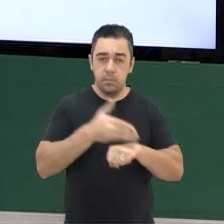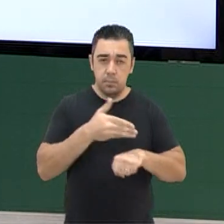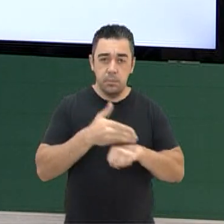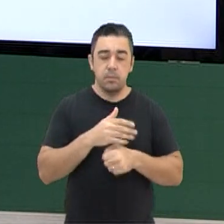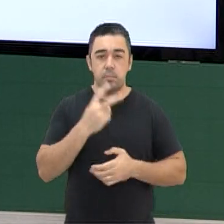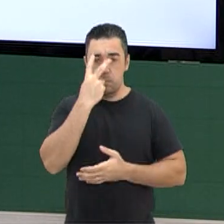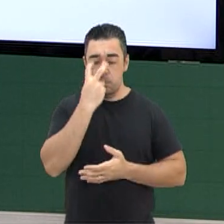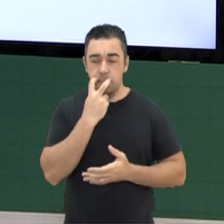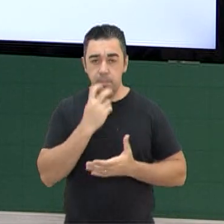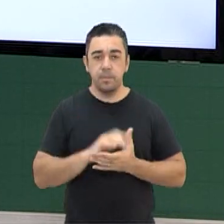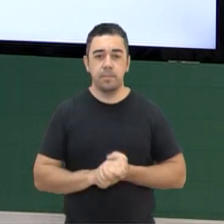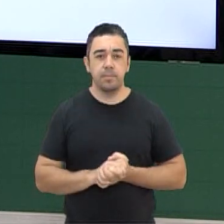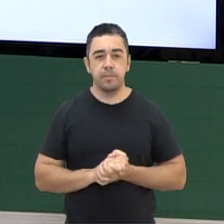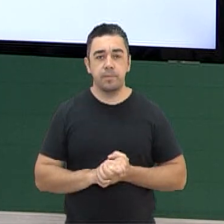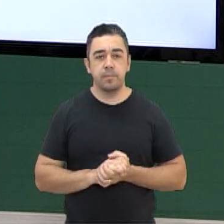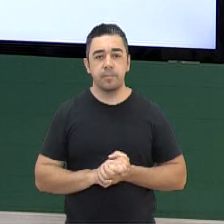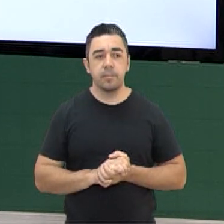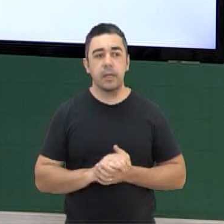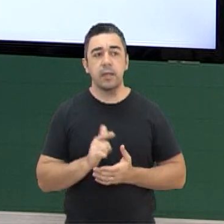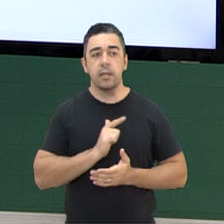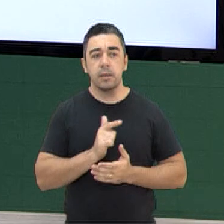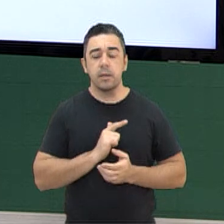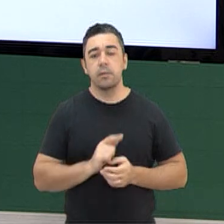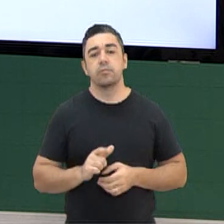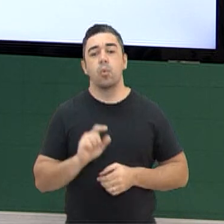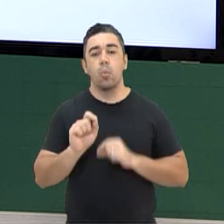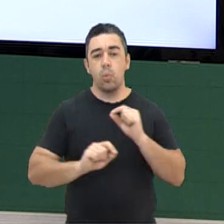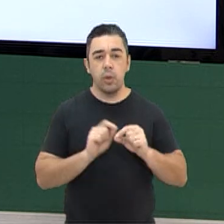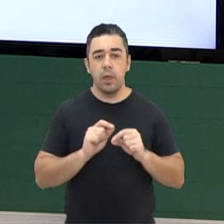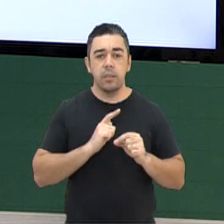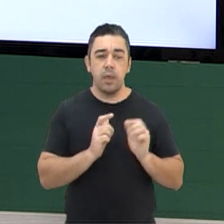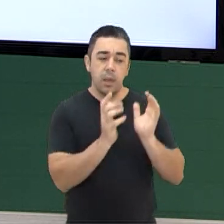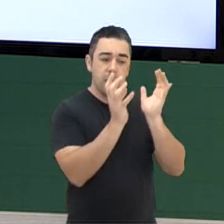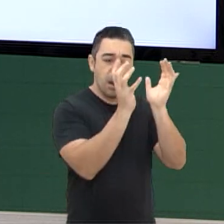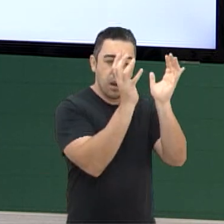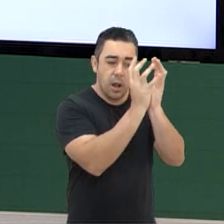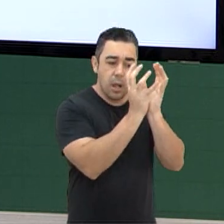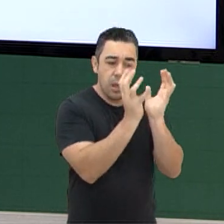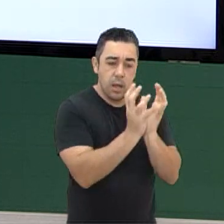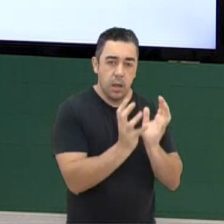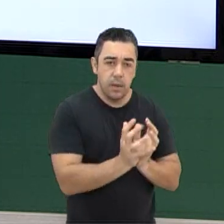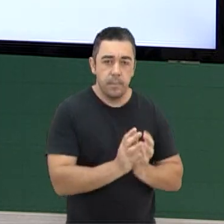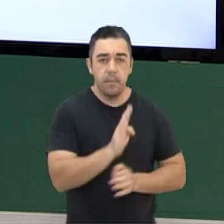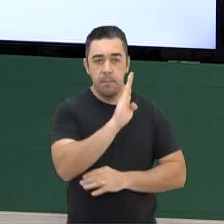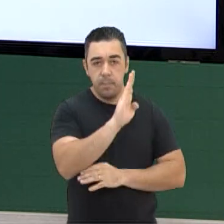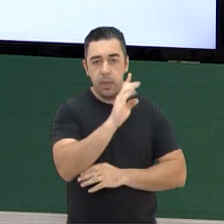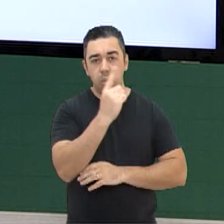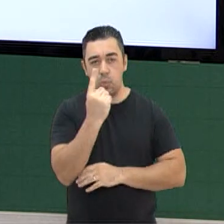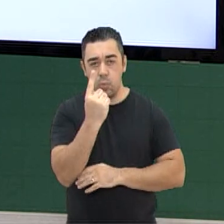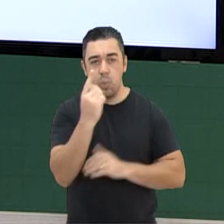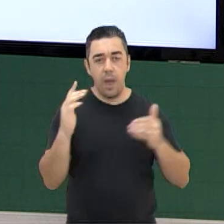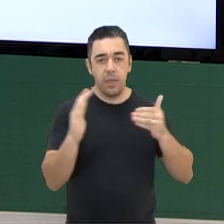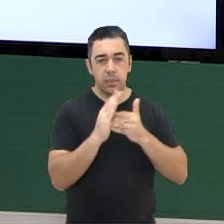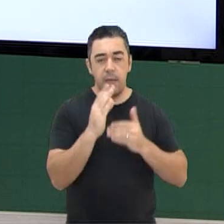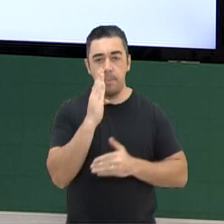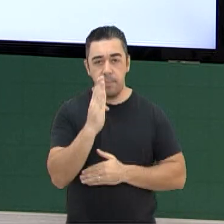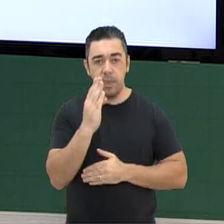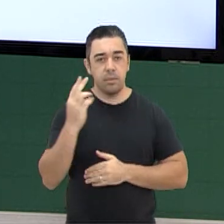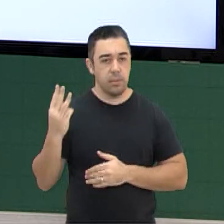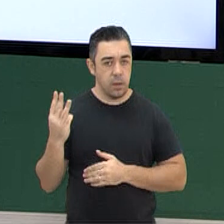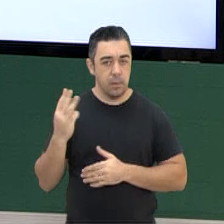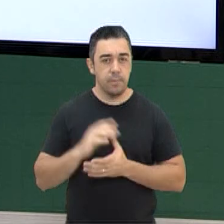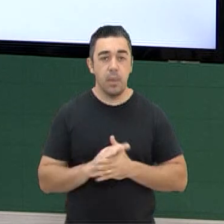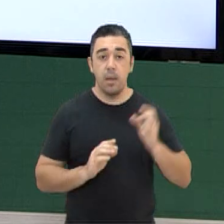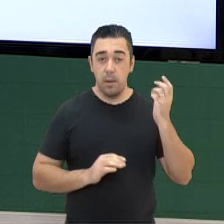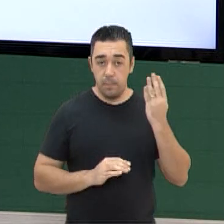visual. E nós temos uma classificação para esses atletas, que vai de B1 a B3. B1